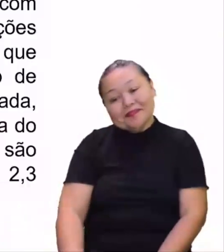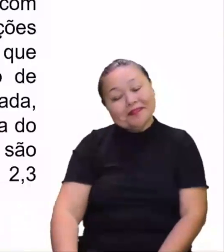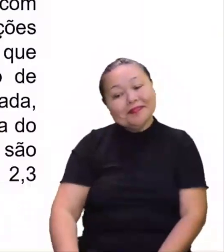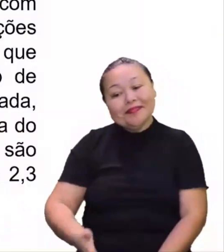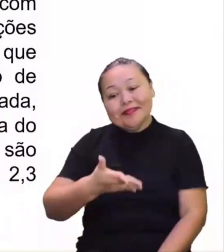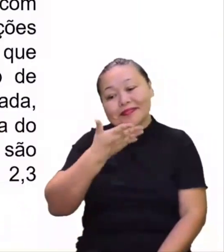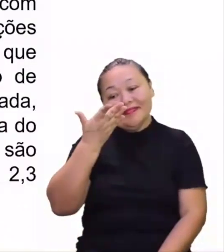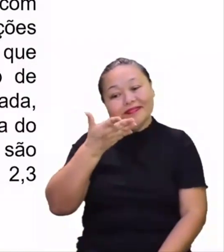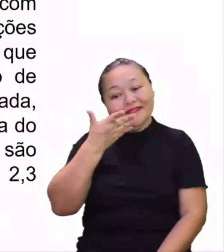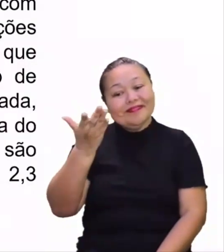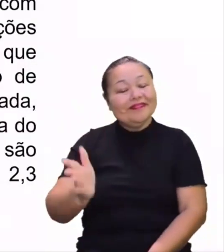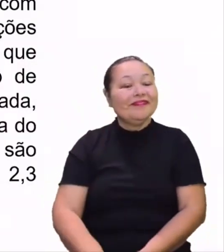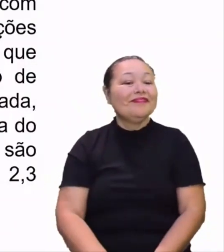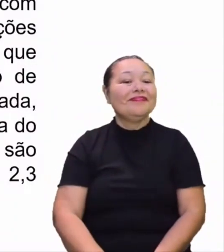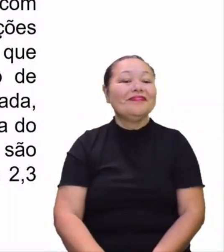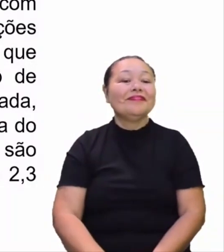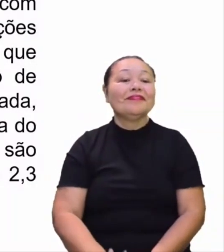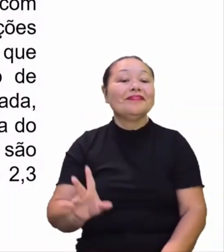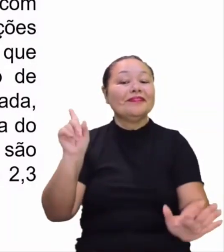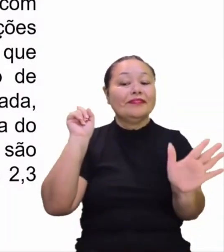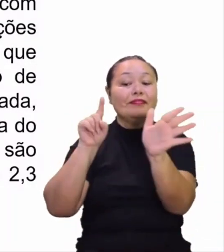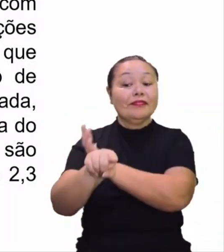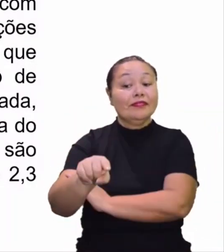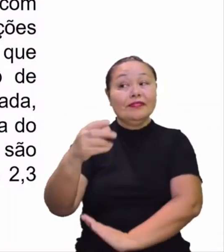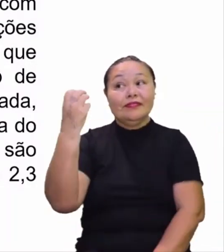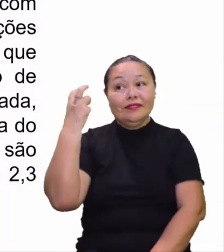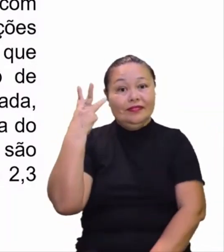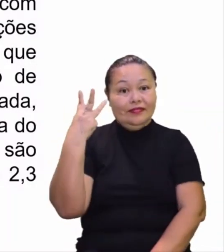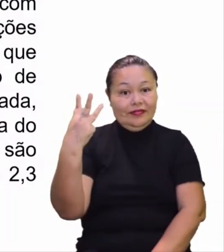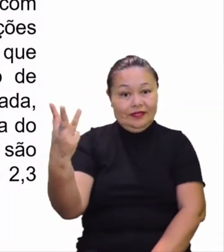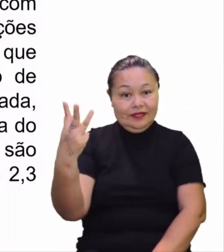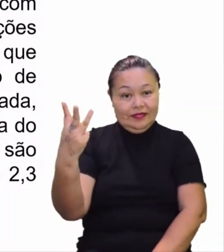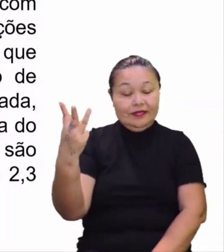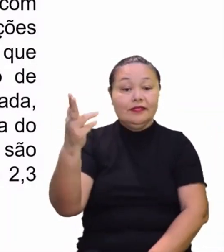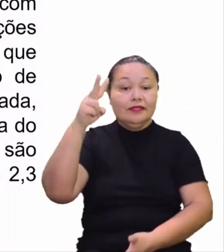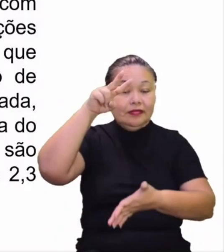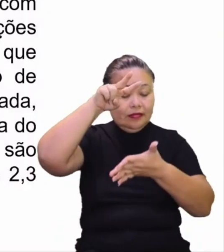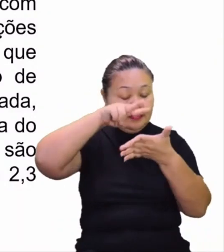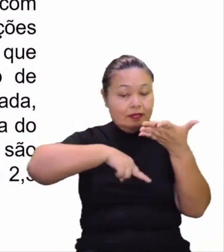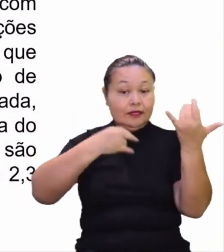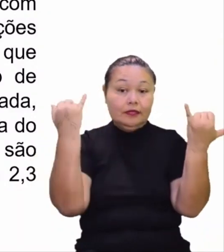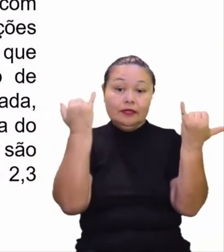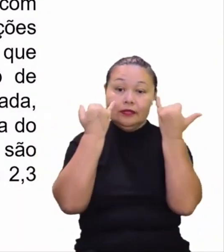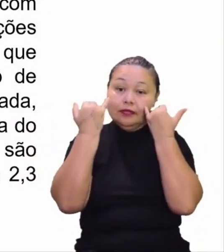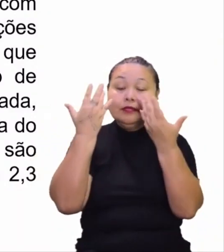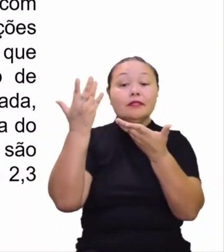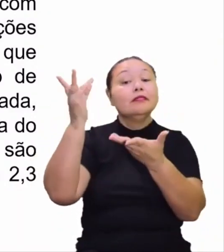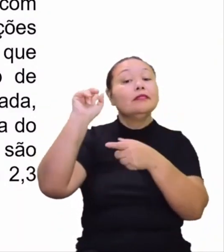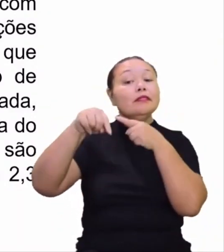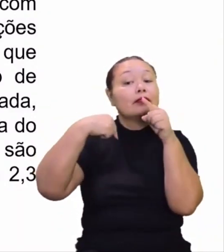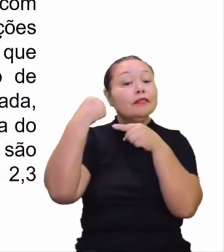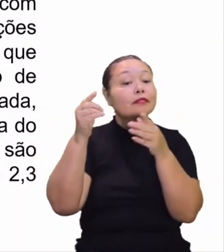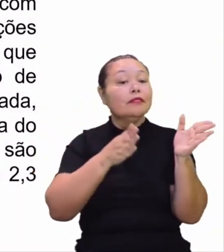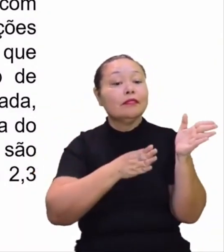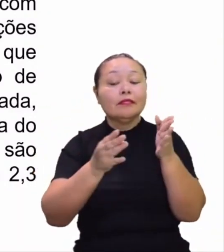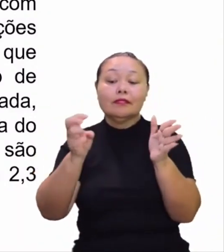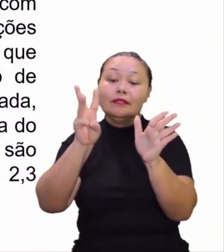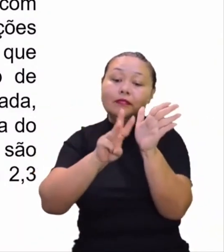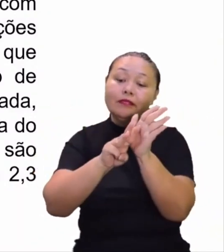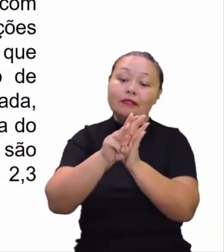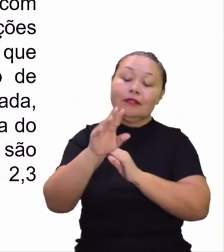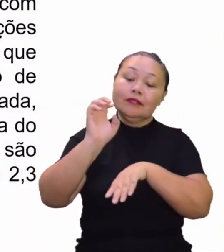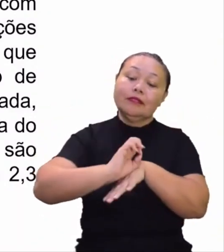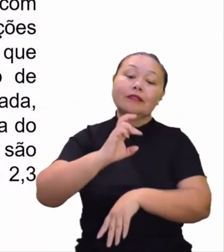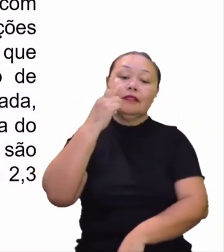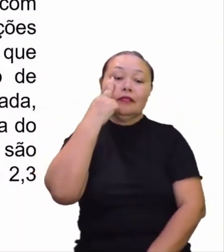Suave mesmo. Vamos lá, questão 3. Leia as informações a seguir sobre o Rio